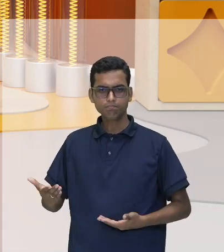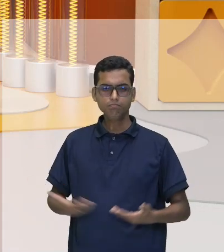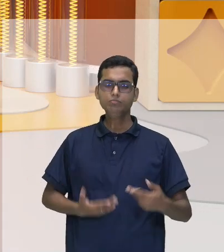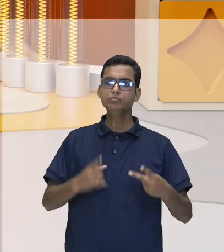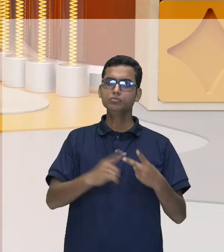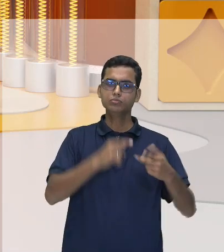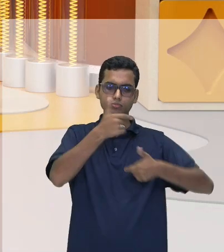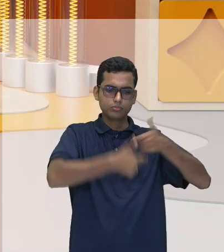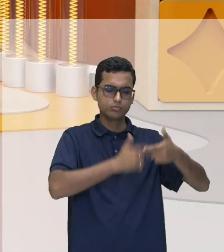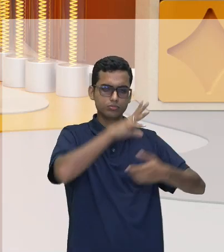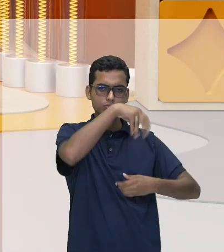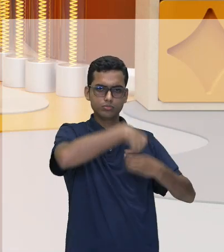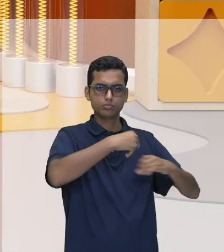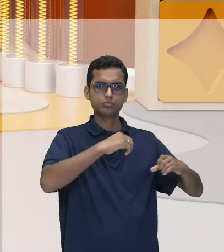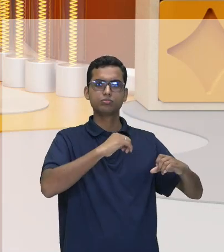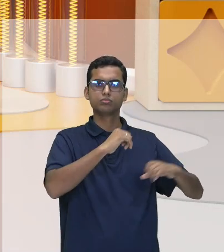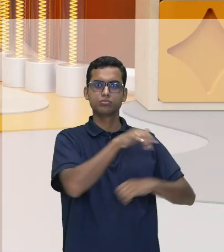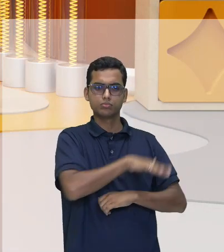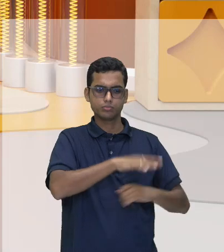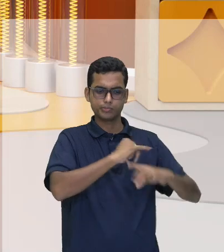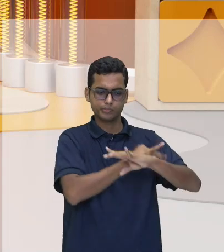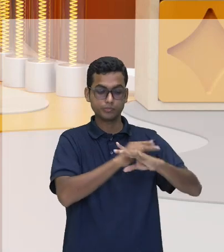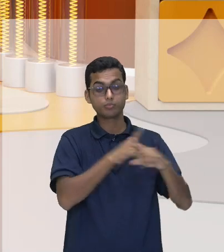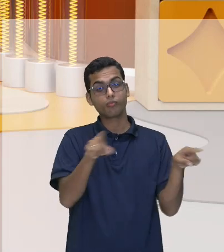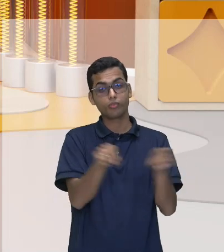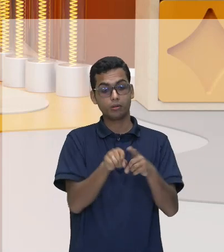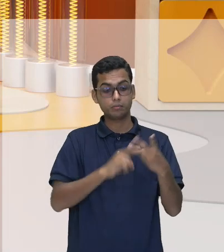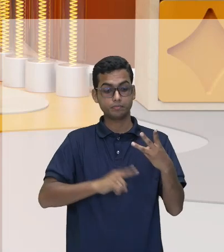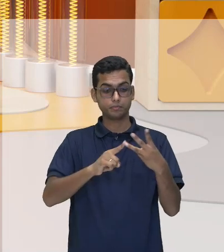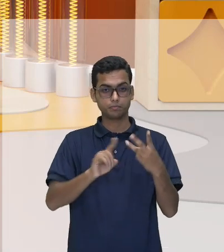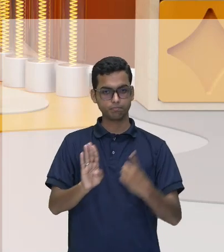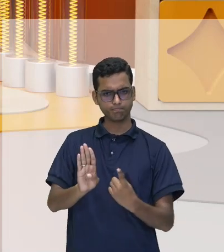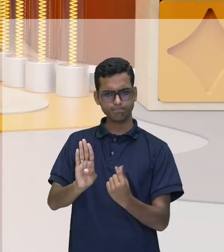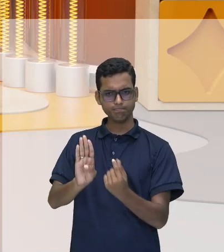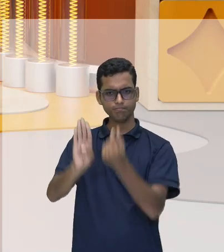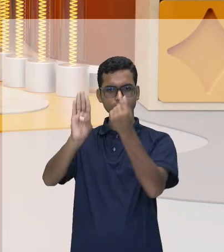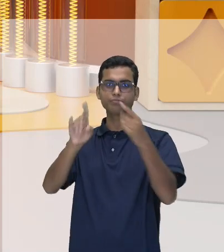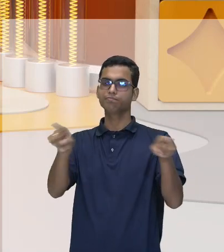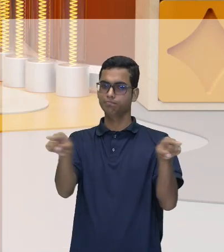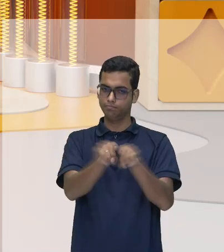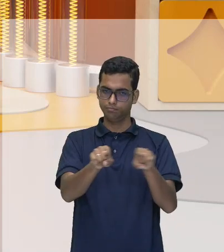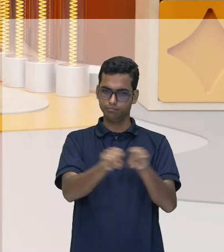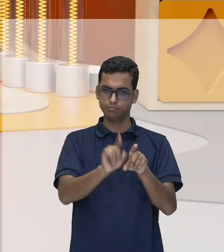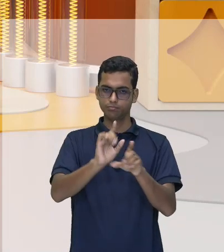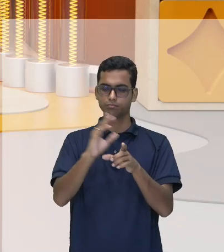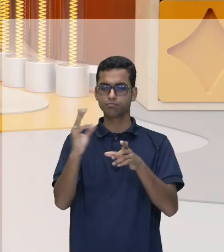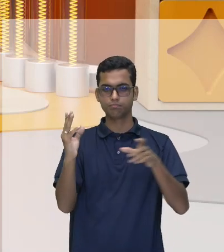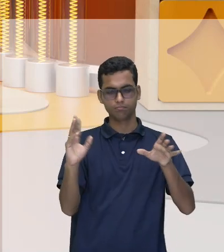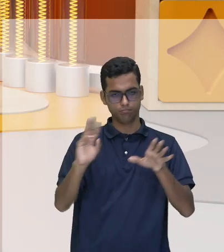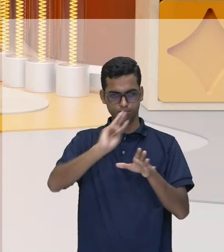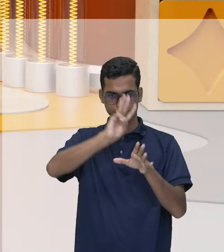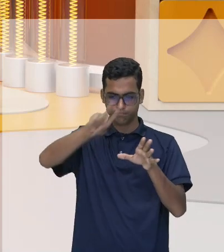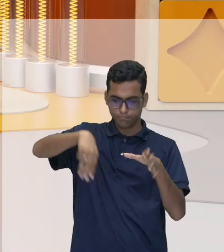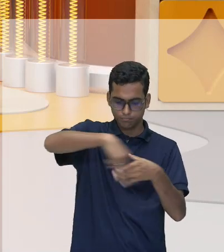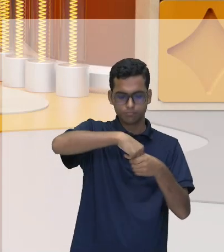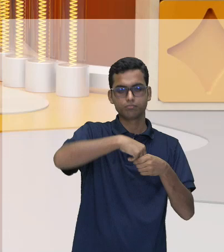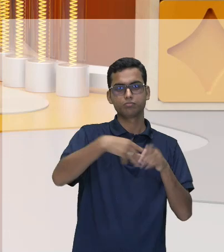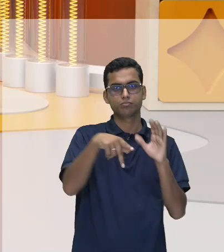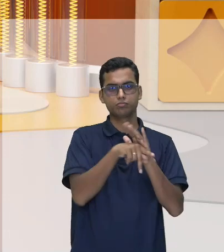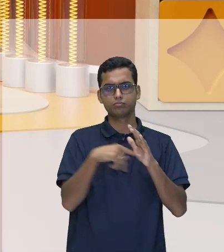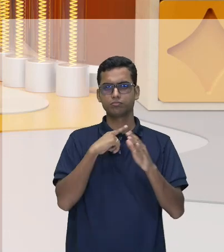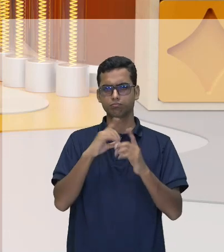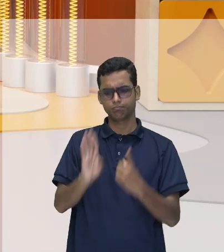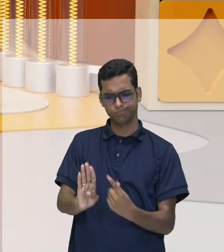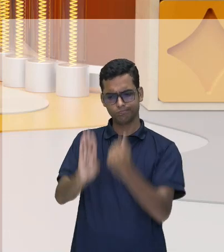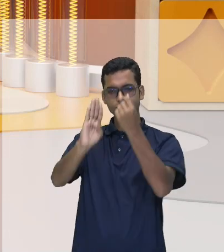razão, a ciência, a liberdade individual e o progresso como instrumentos para a melhoria da sociedade